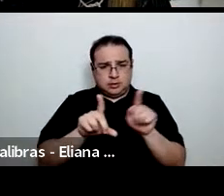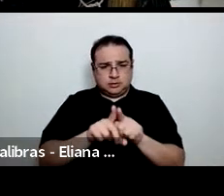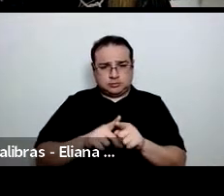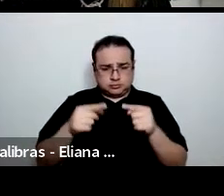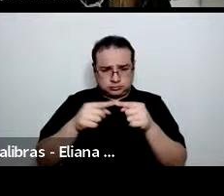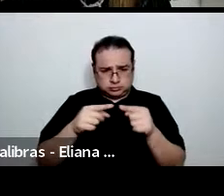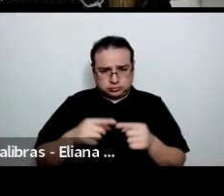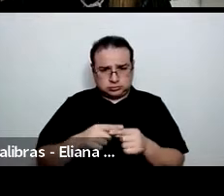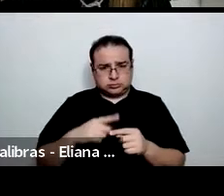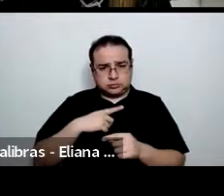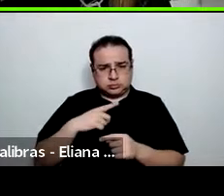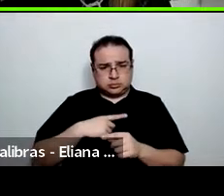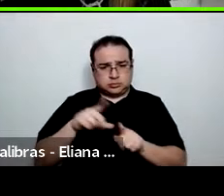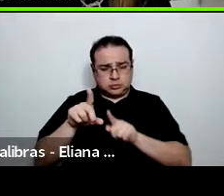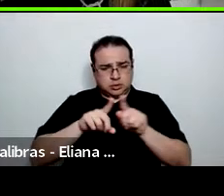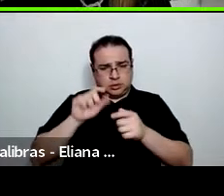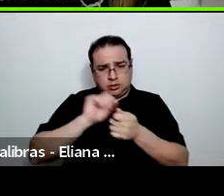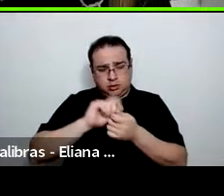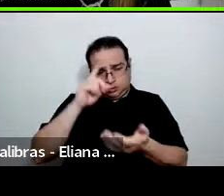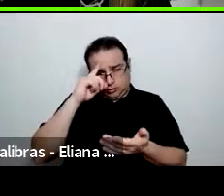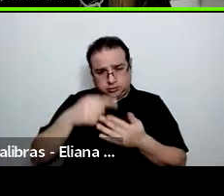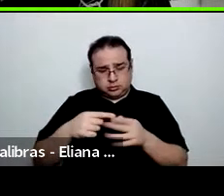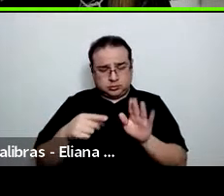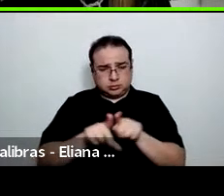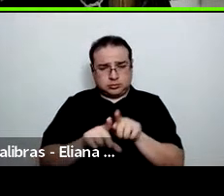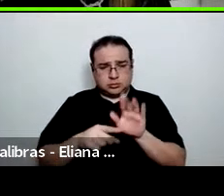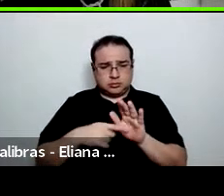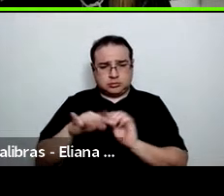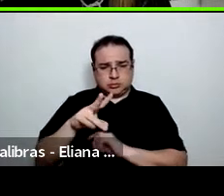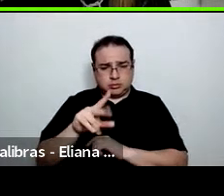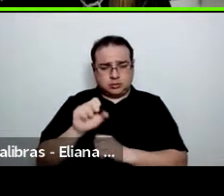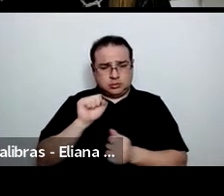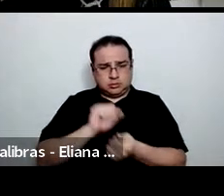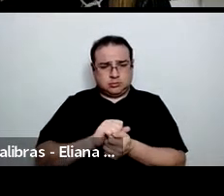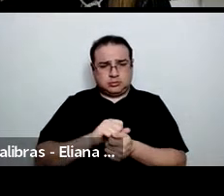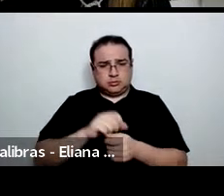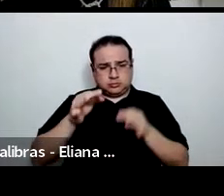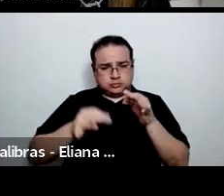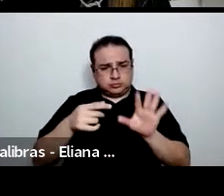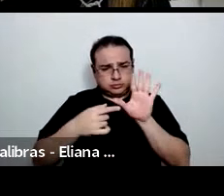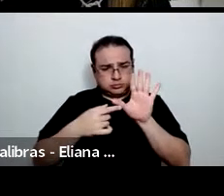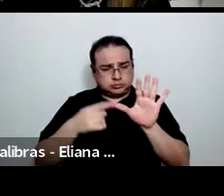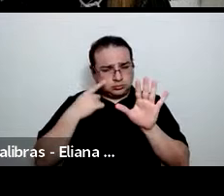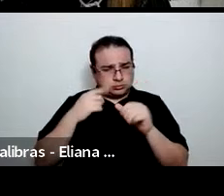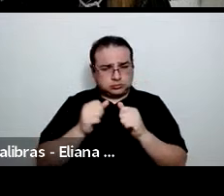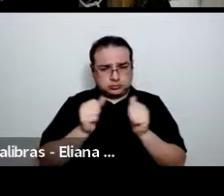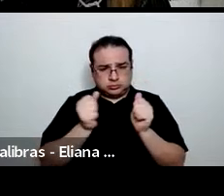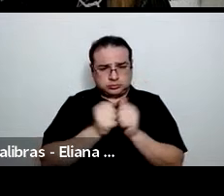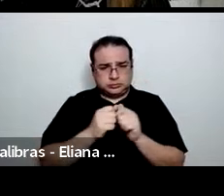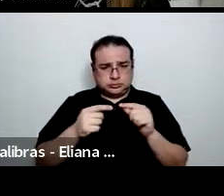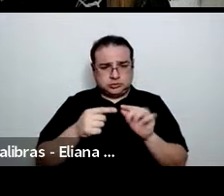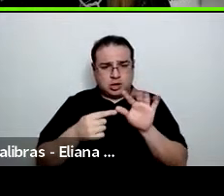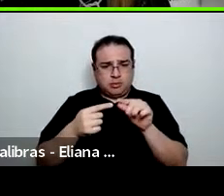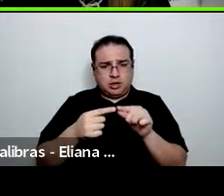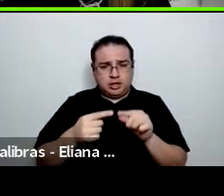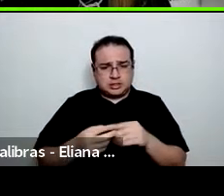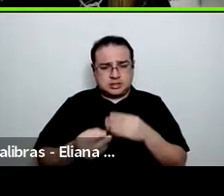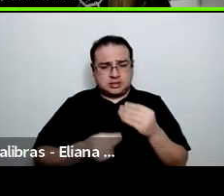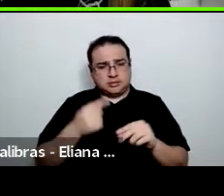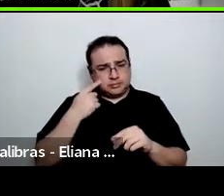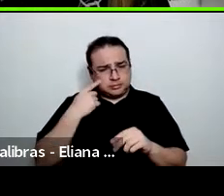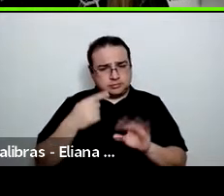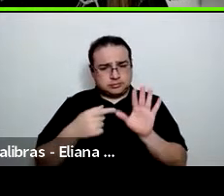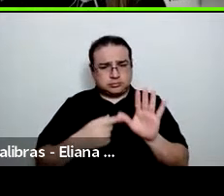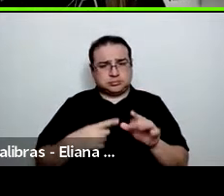em sentença e nas execuções movidas pela justiça eleitoral razão pela qual ao mesmo tempo para